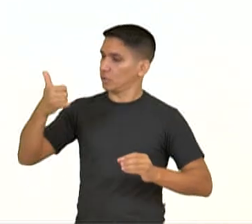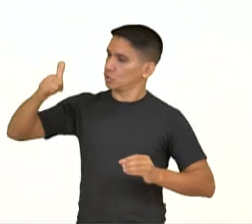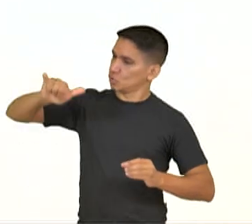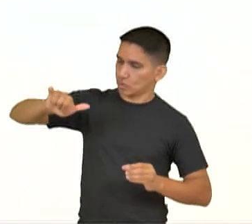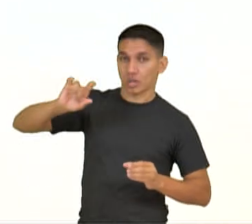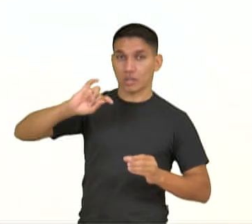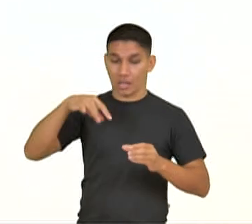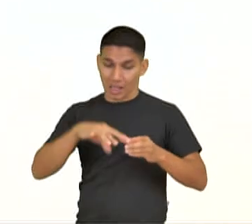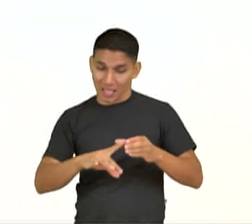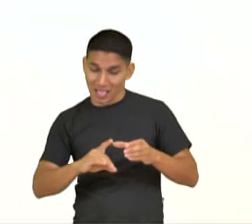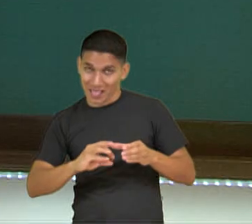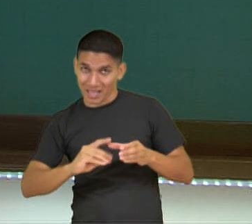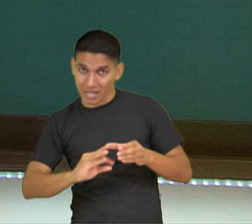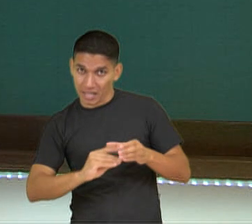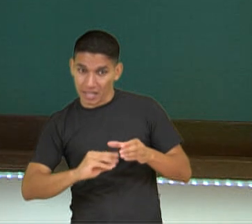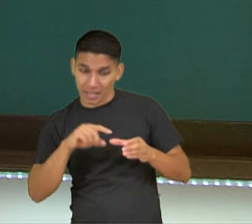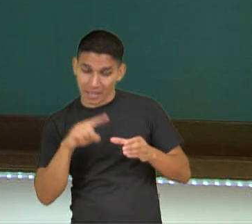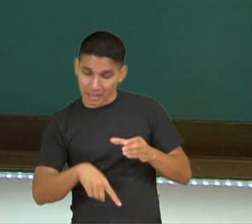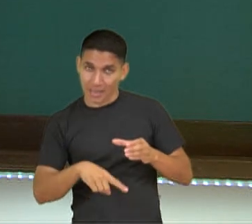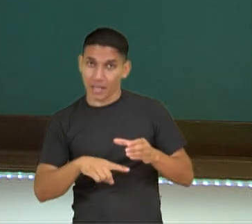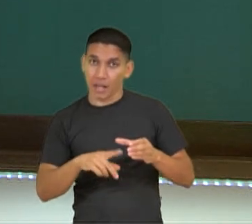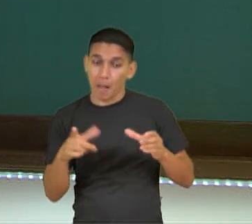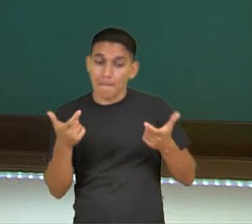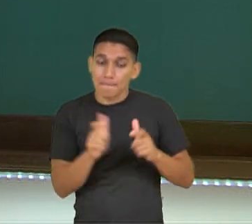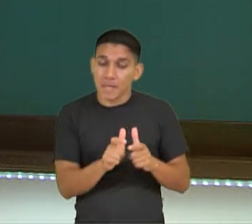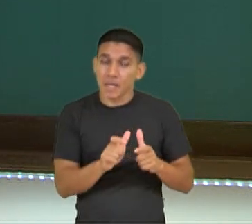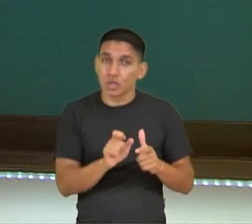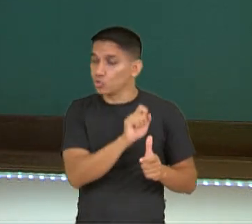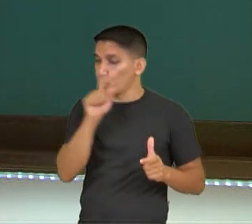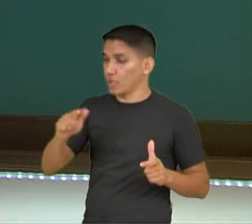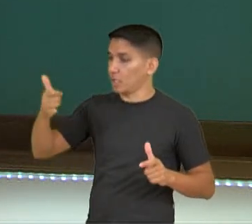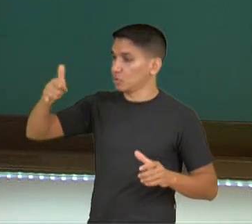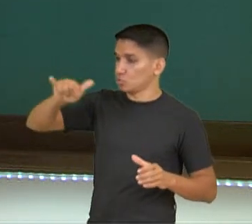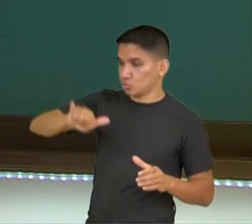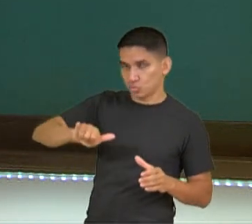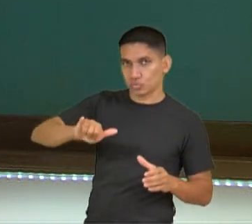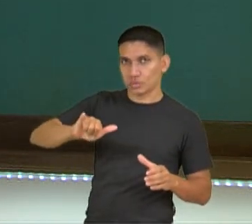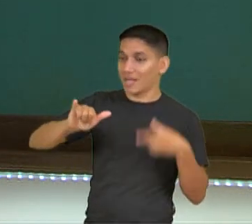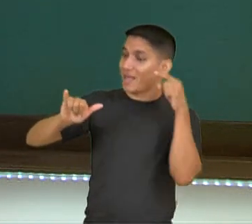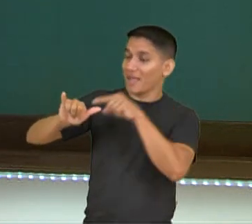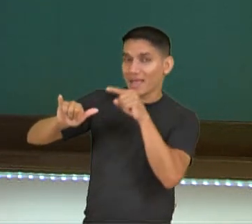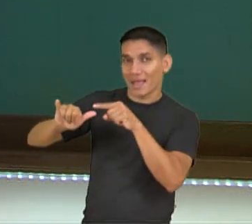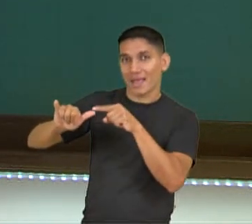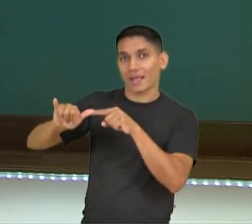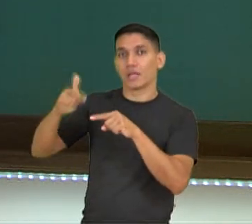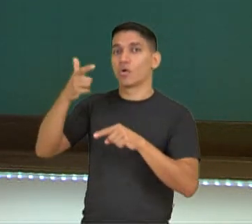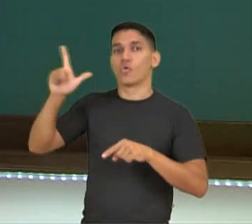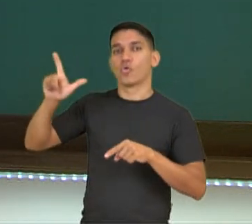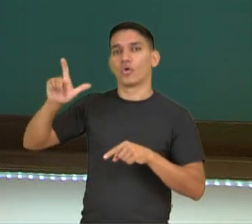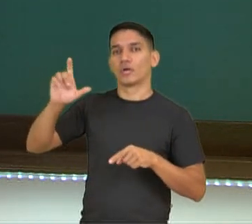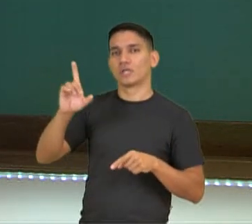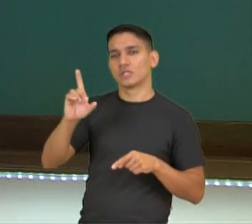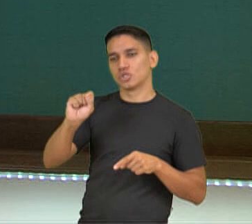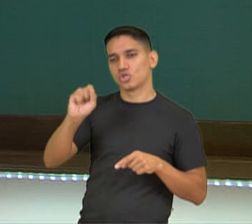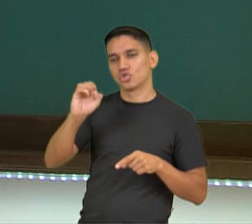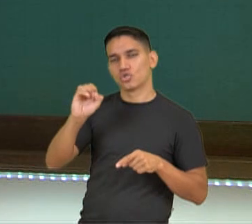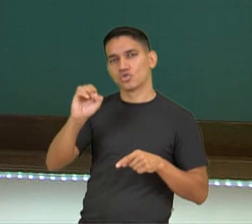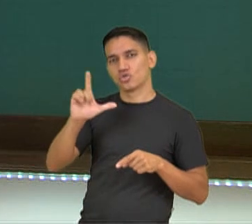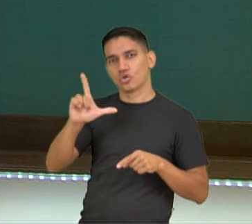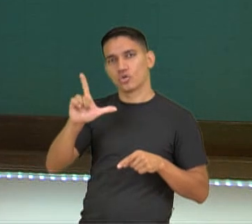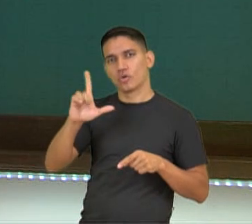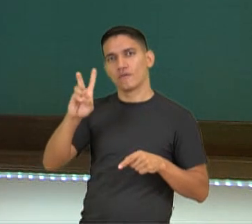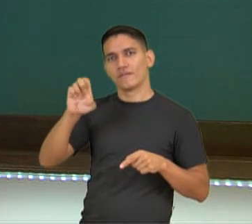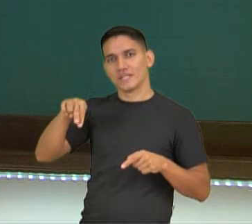falo em disperso ou soluto, é a substância em menor quantidade. Quando eu falo em dispersante ou solvente, nós temos substância em